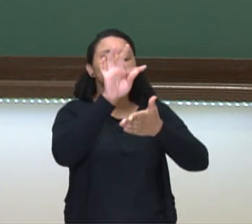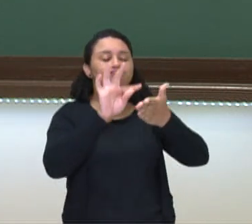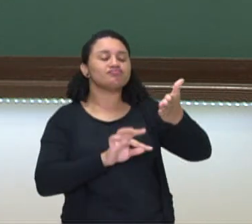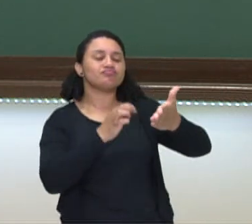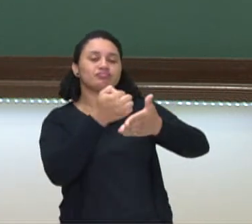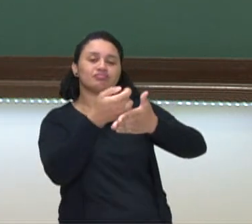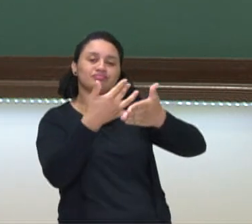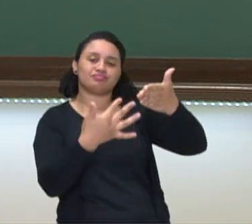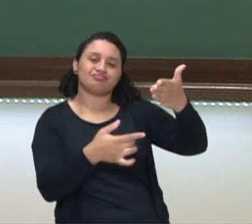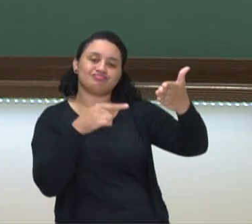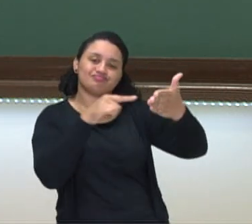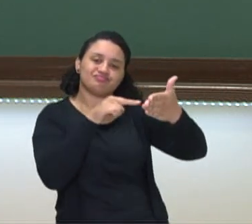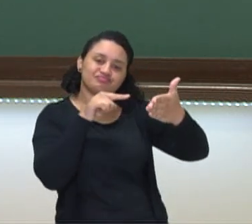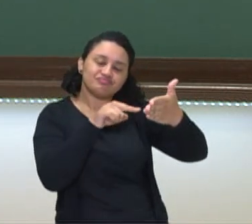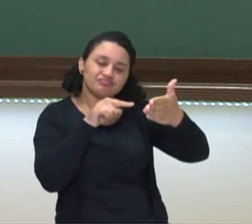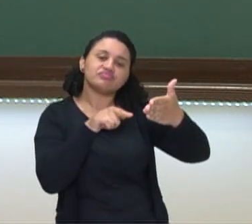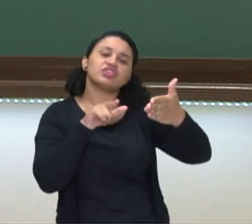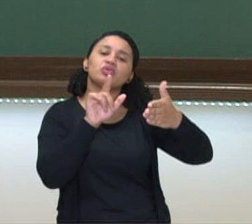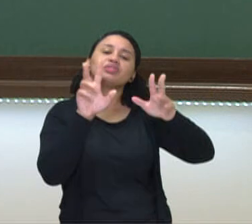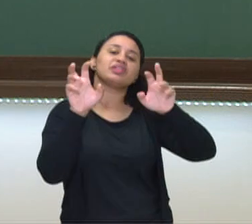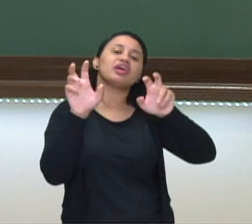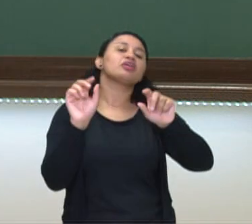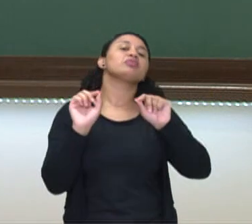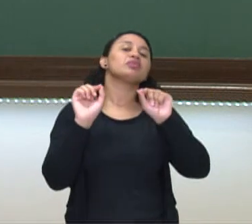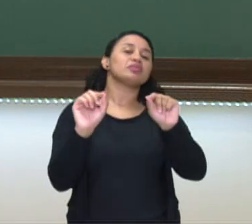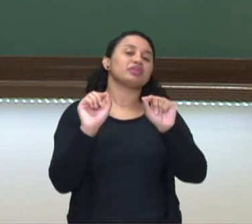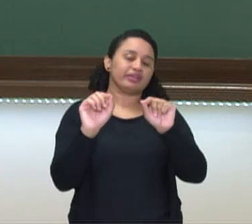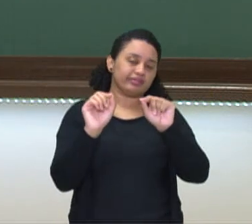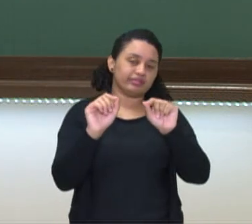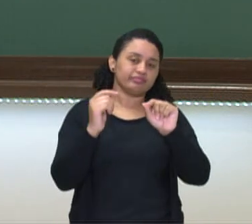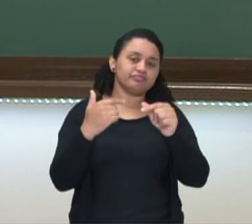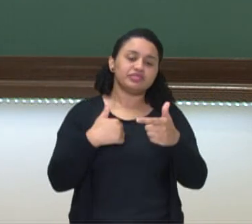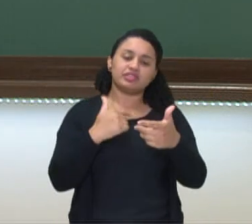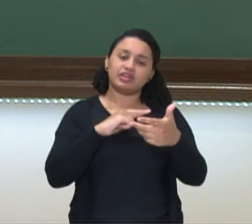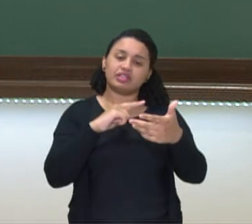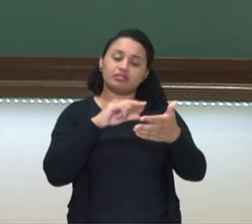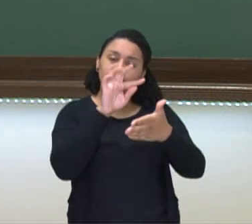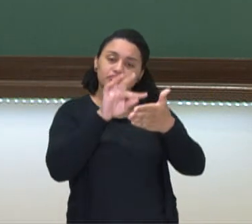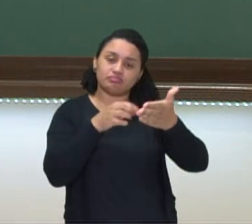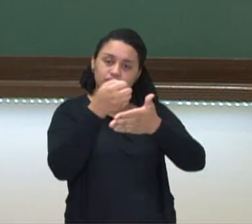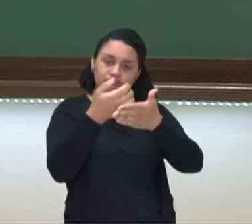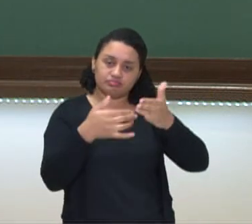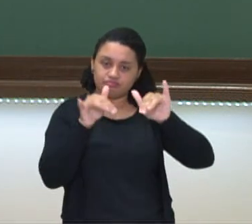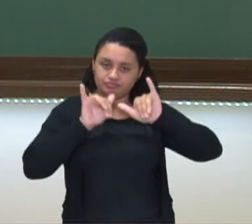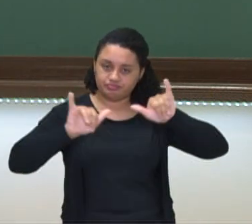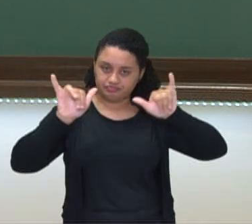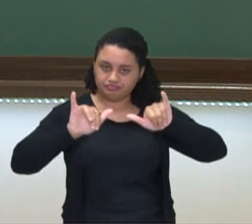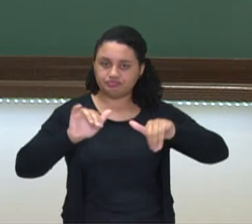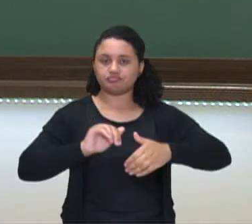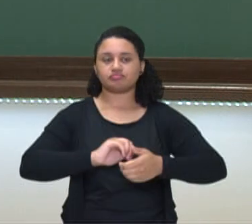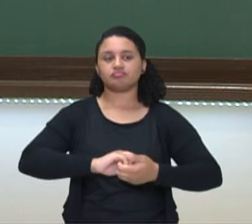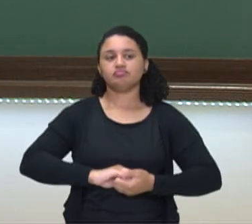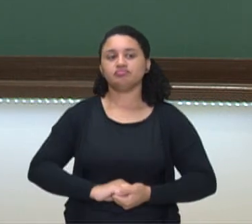temática desse fato noticiado ou ao assunto tratado ali em questão.